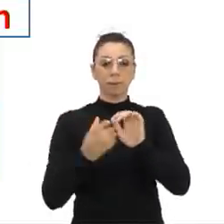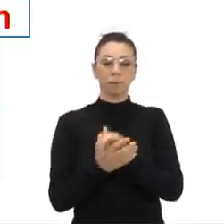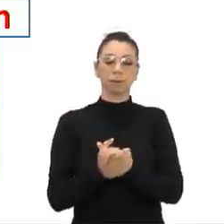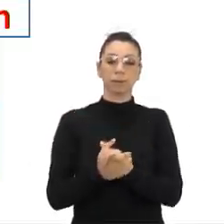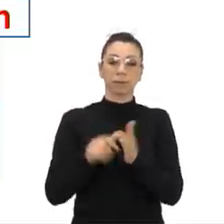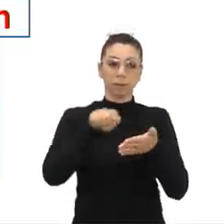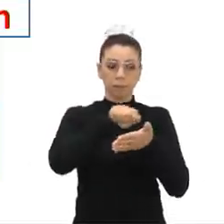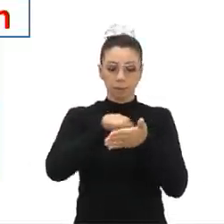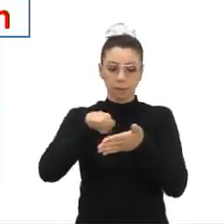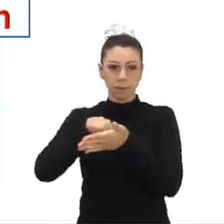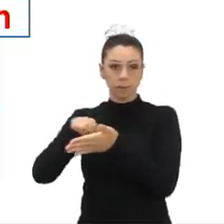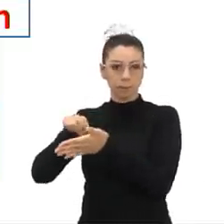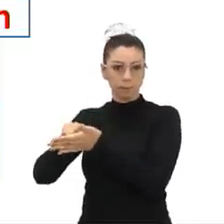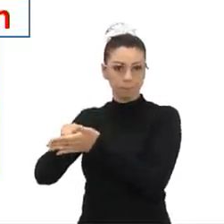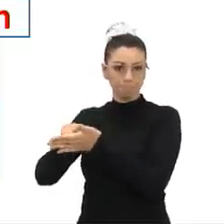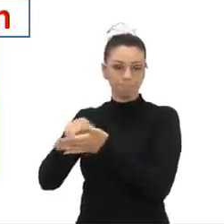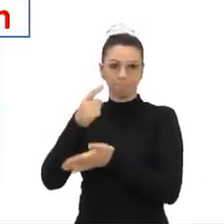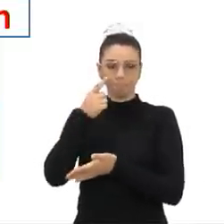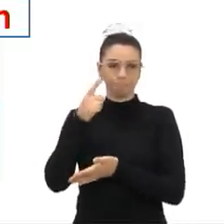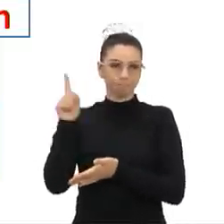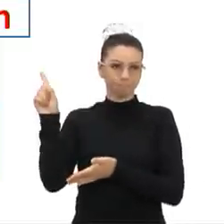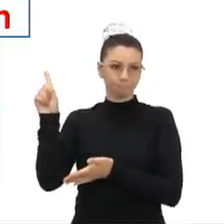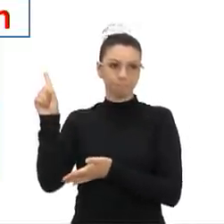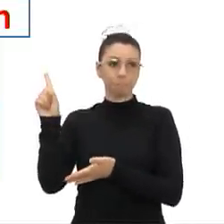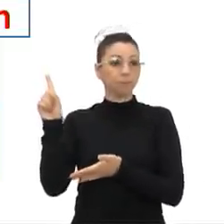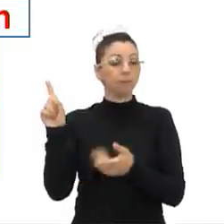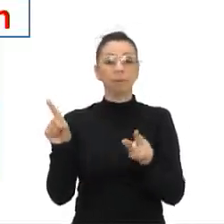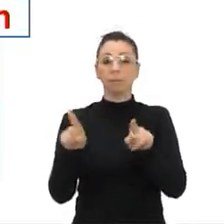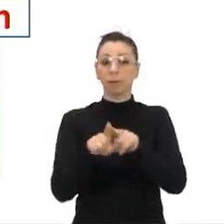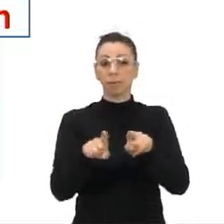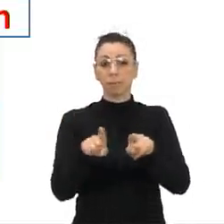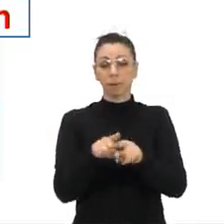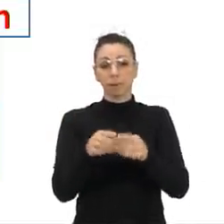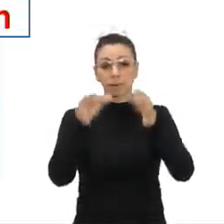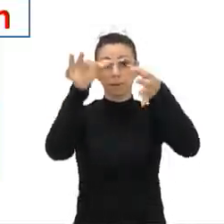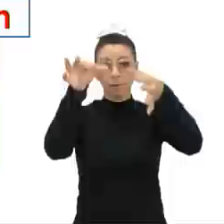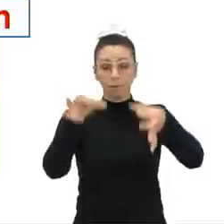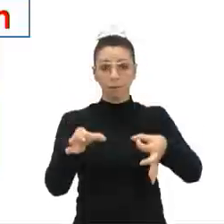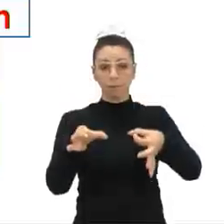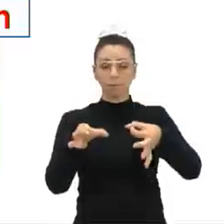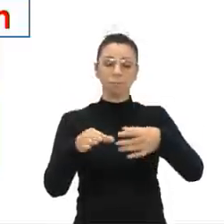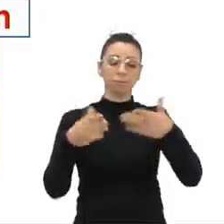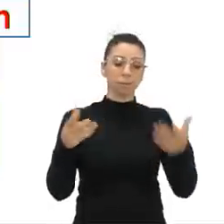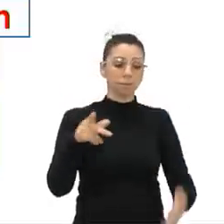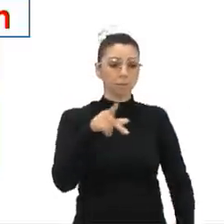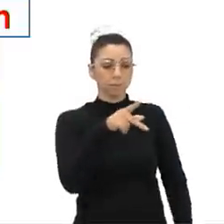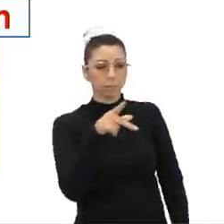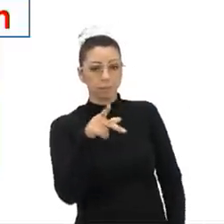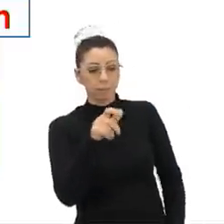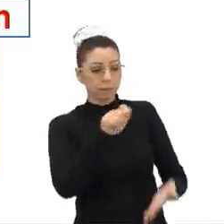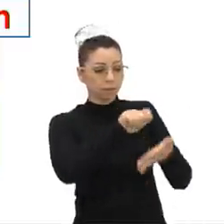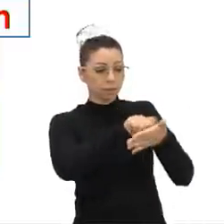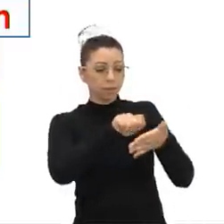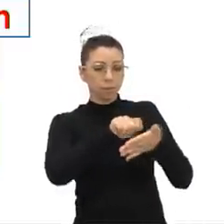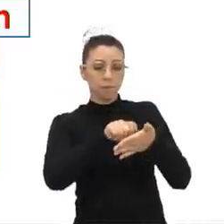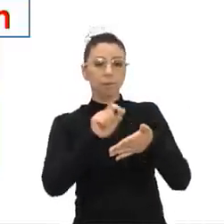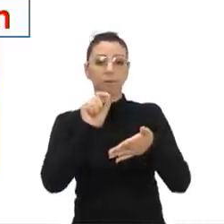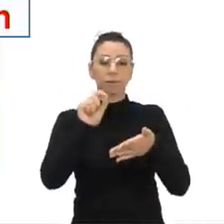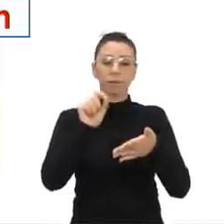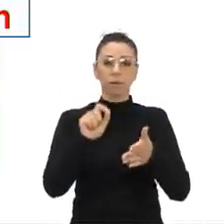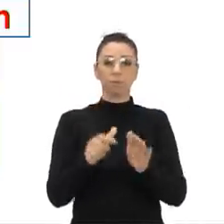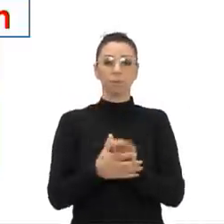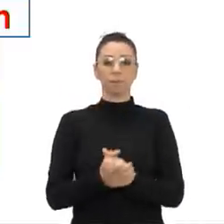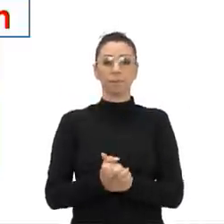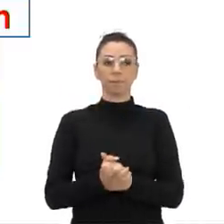e escreveu dining room, também está correto. Teacher, eu acabei escrevendo assim,